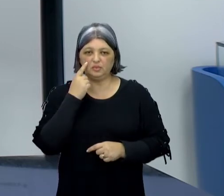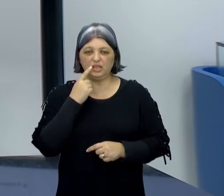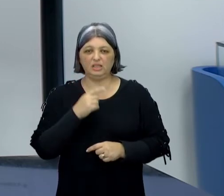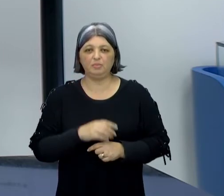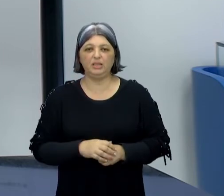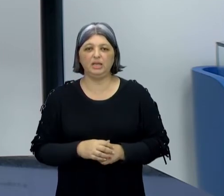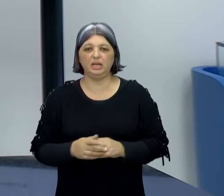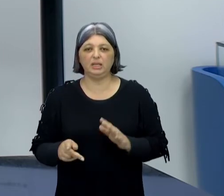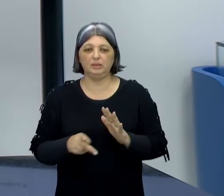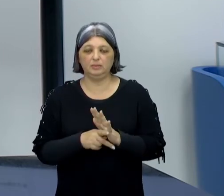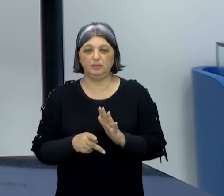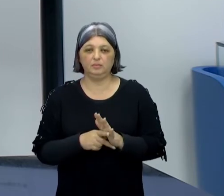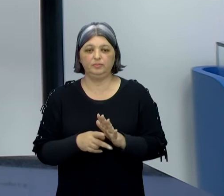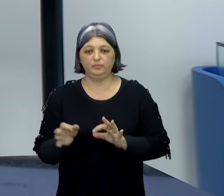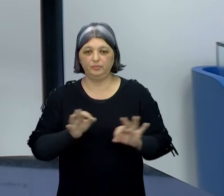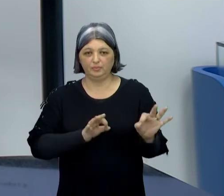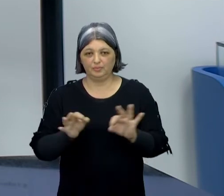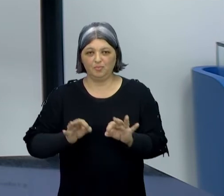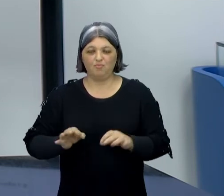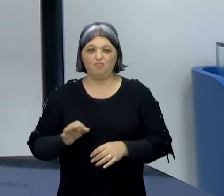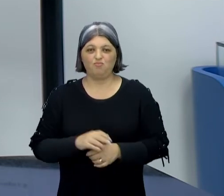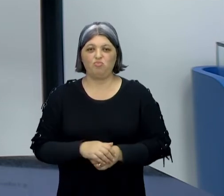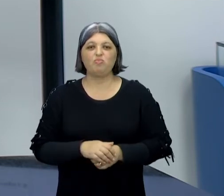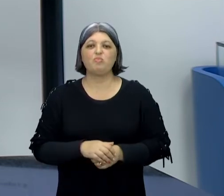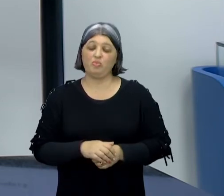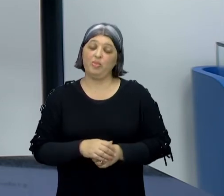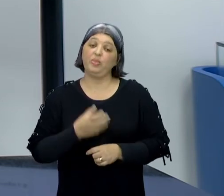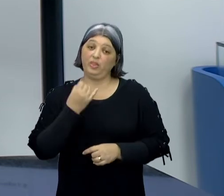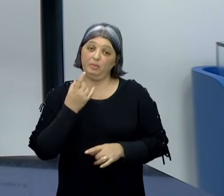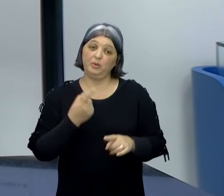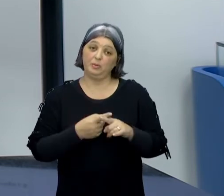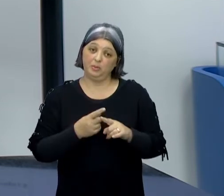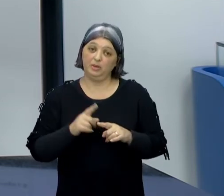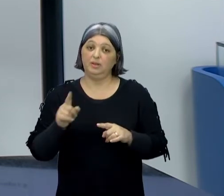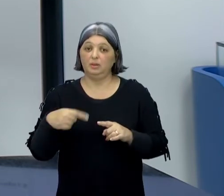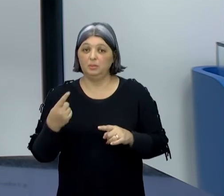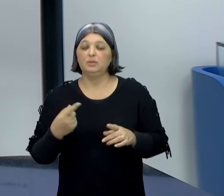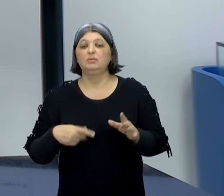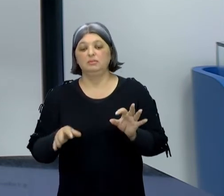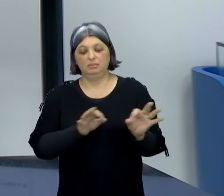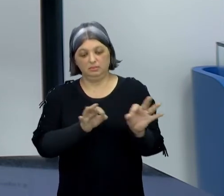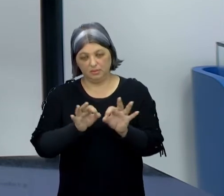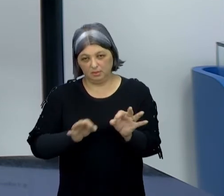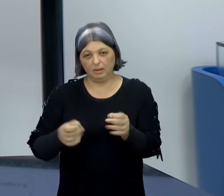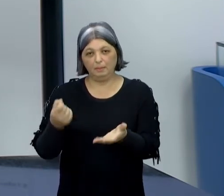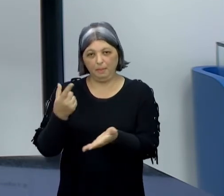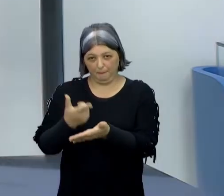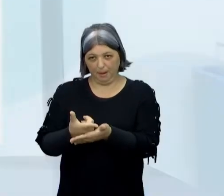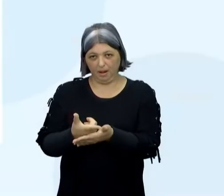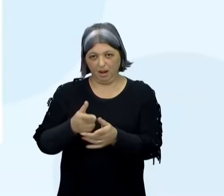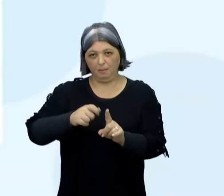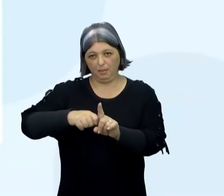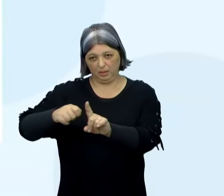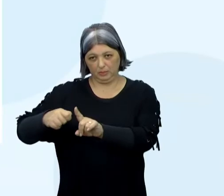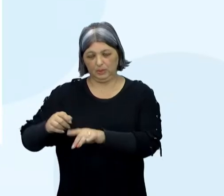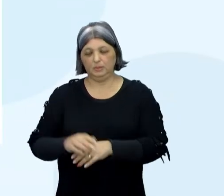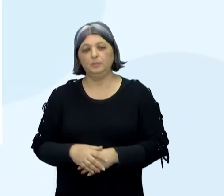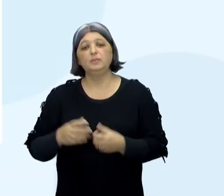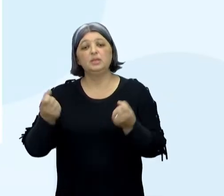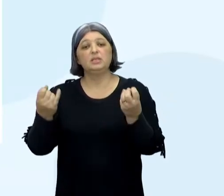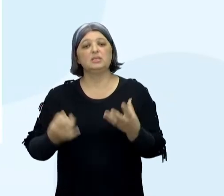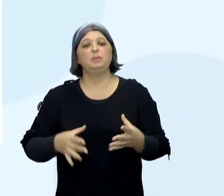do nosso trilho e vira a curva, e não é bom isso, porque aí depois desajusta todas as contas. Então as instruções falam assim,